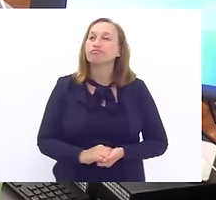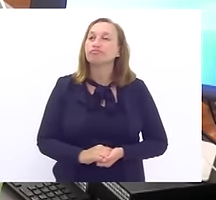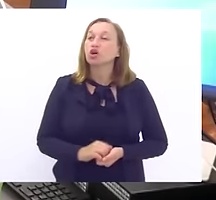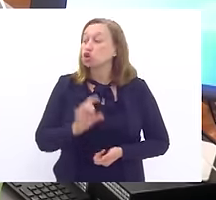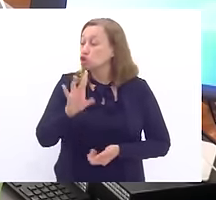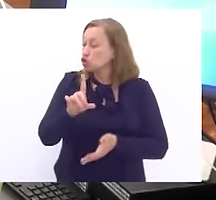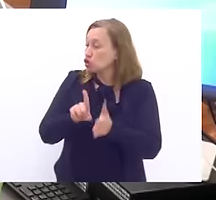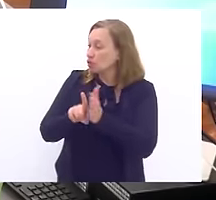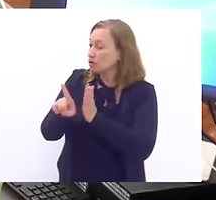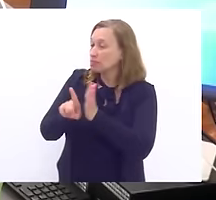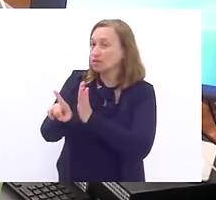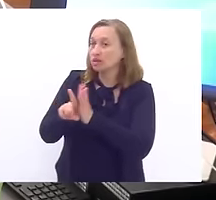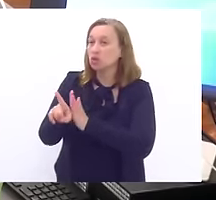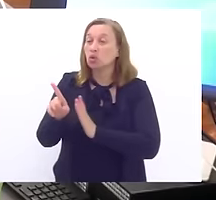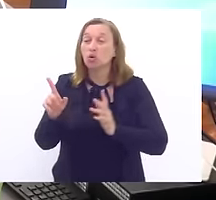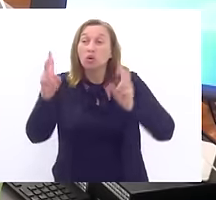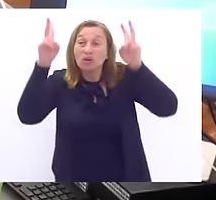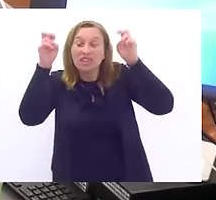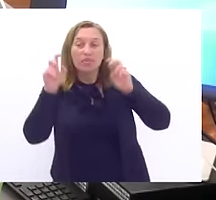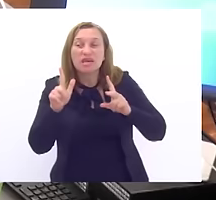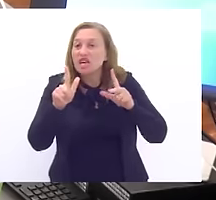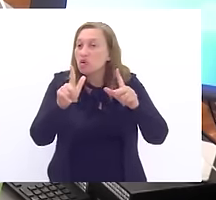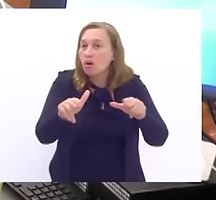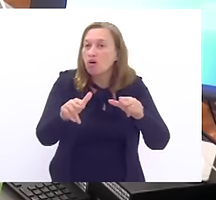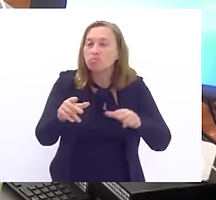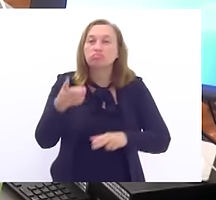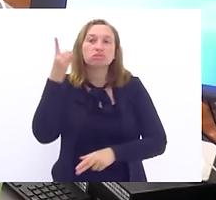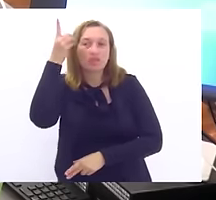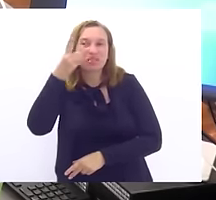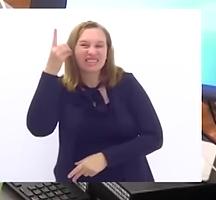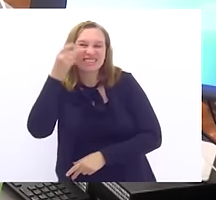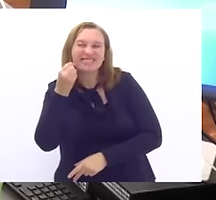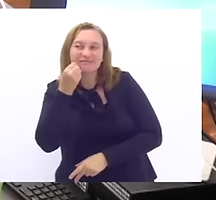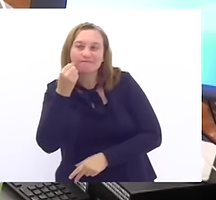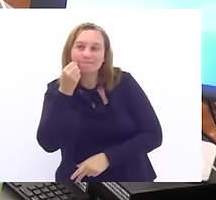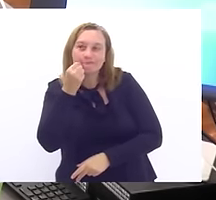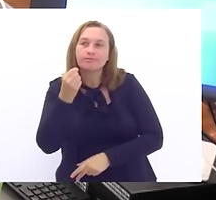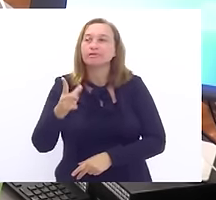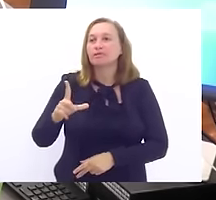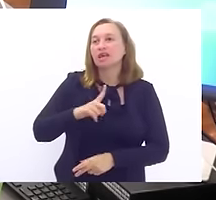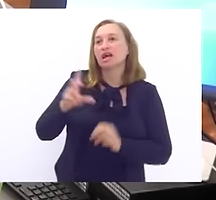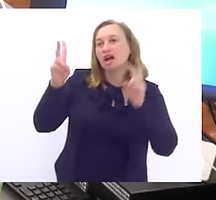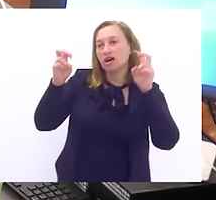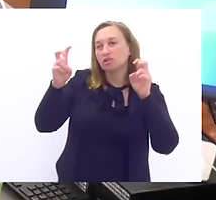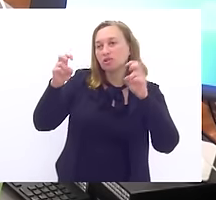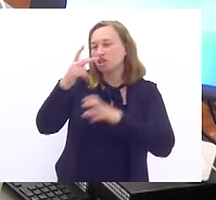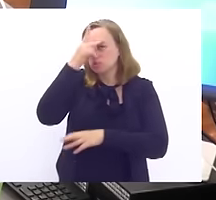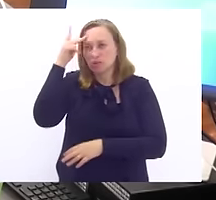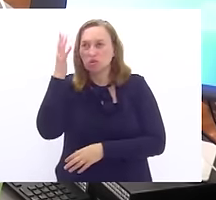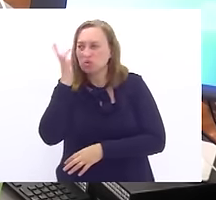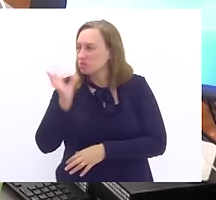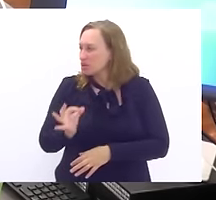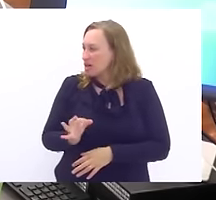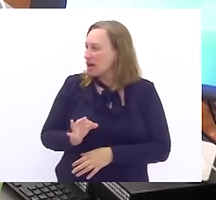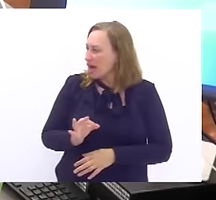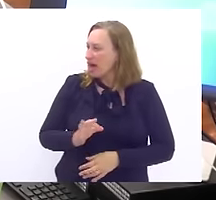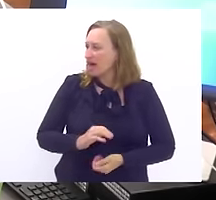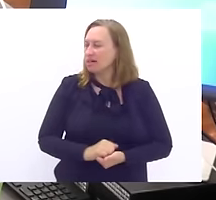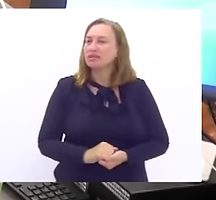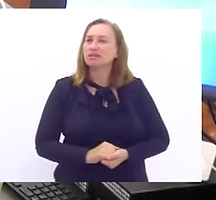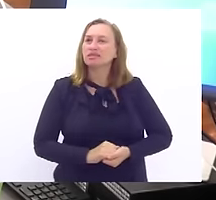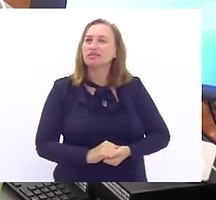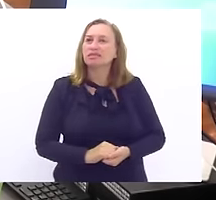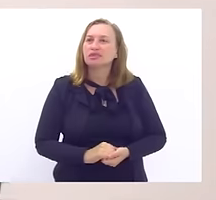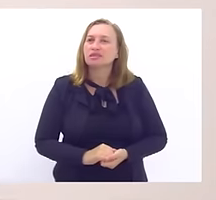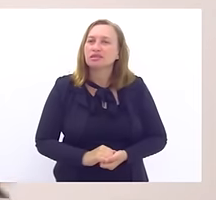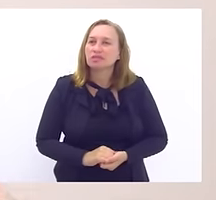é o mesmo tema do deputado Ratinho tem caso já tinha que as pessoas nem sabe para onde o seu veículo tá indo